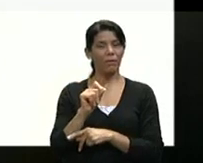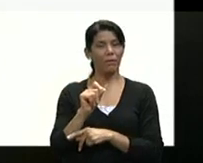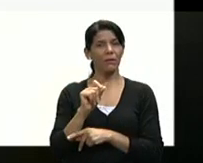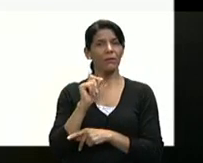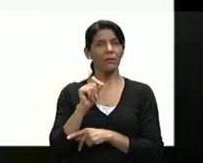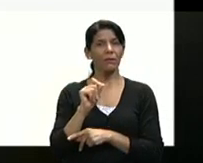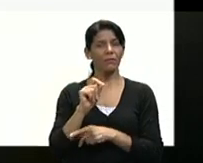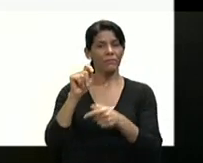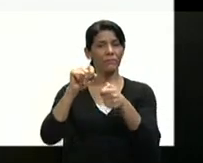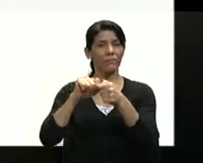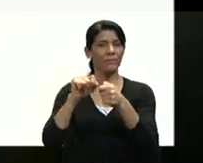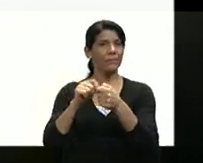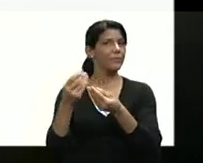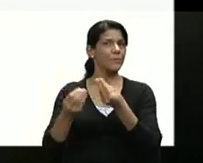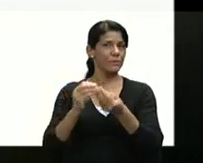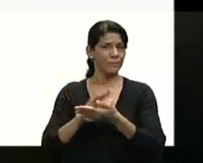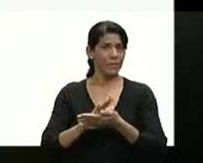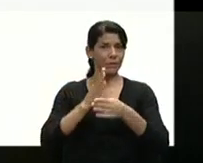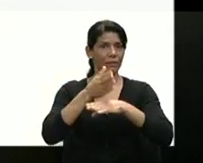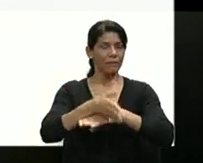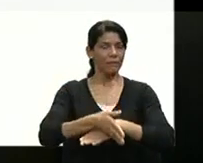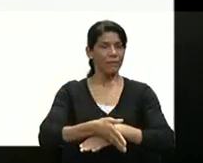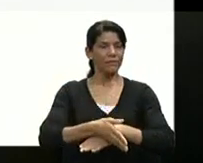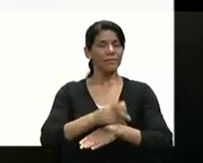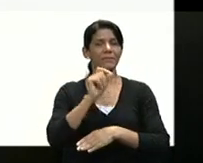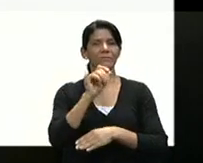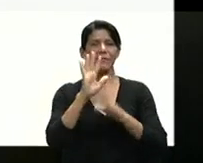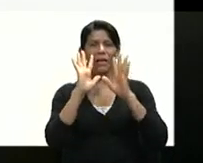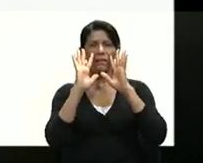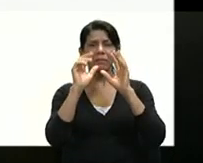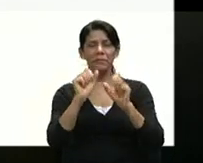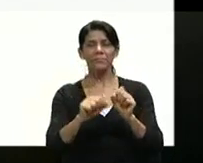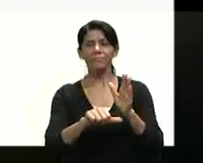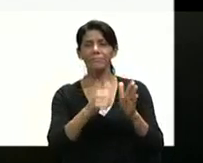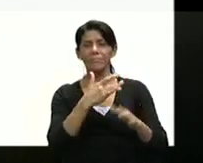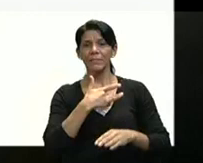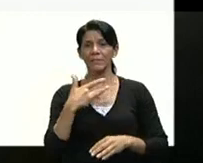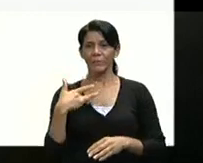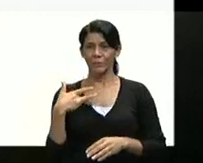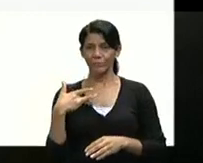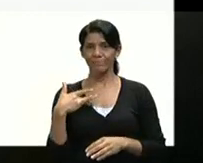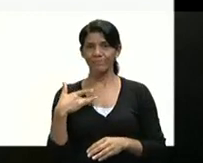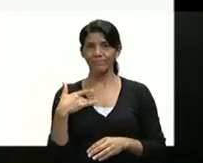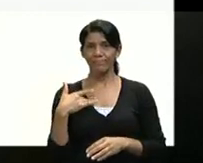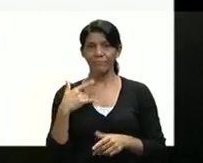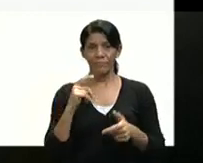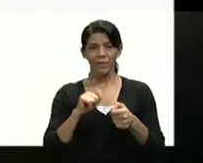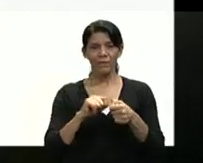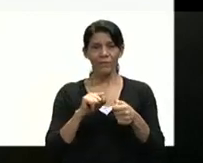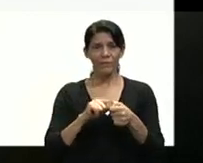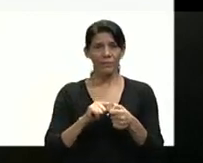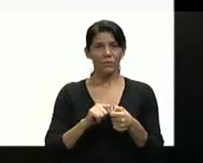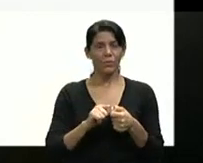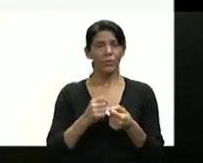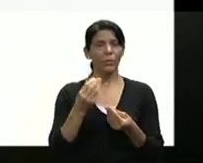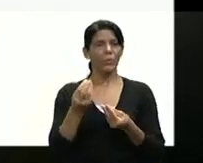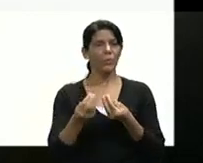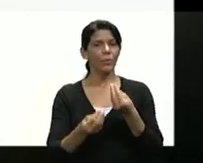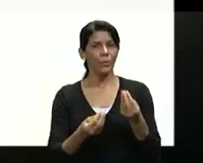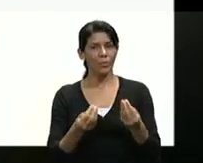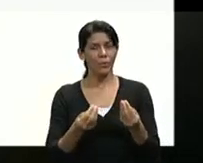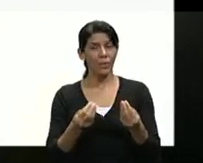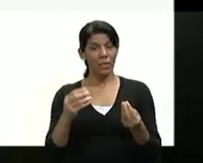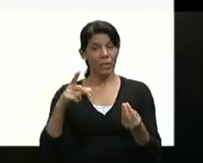vai fazer isso? Através da atenção primária à saúde, né? Fazendo com que